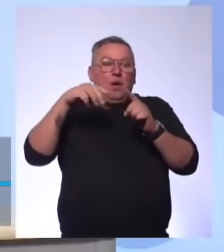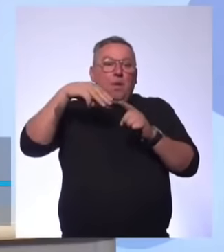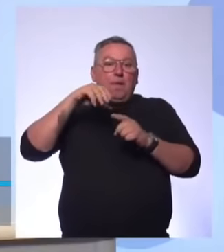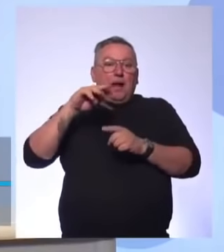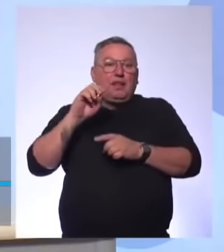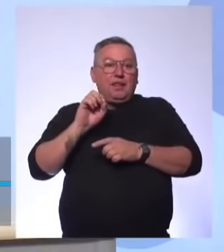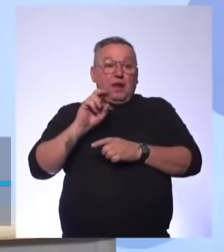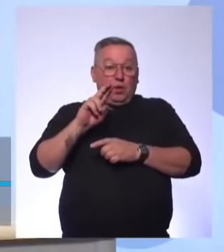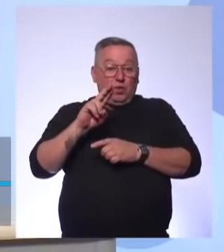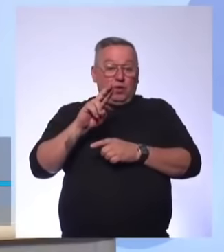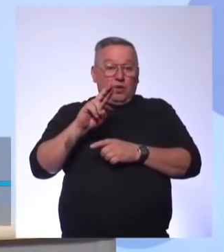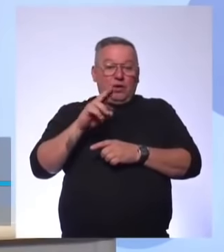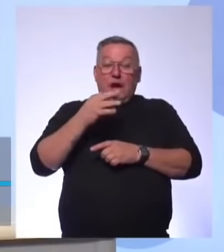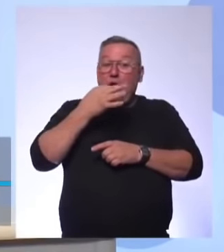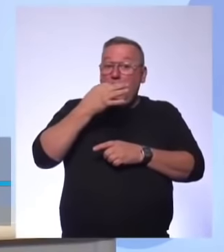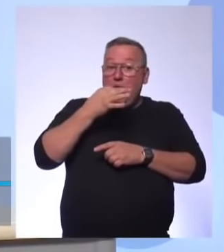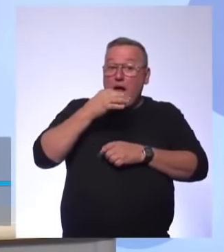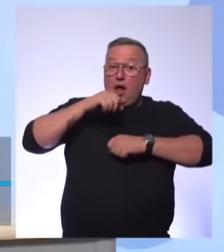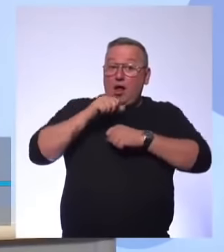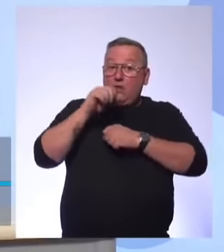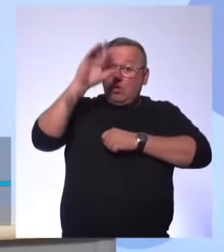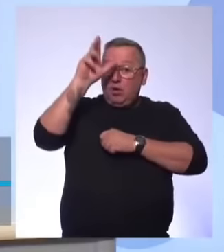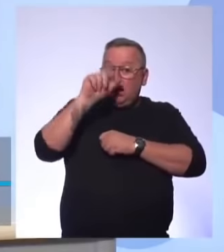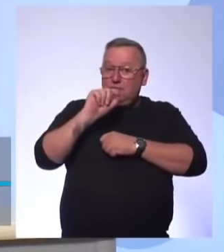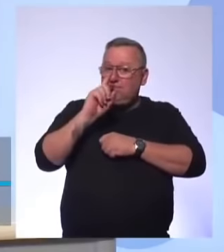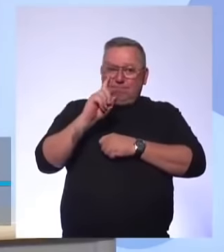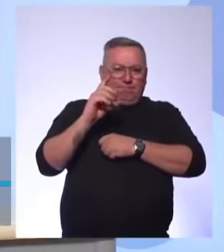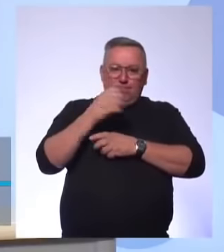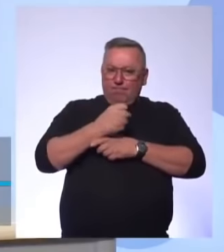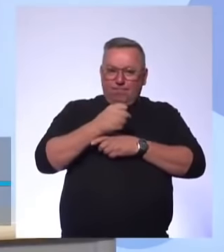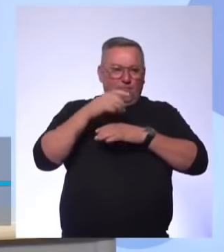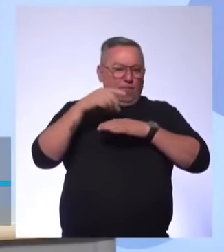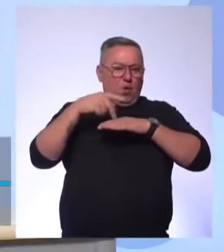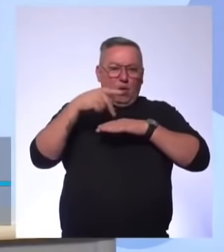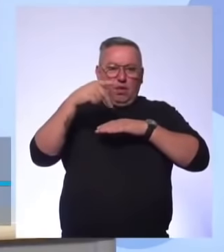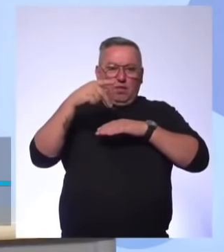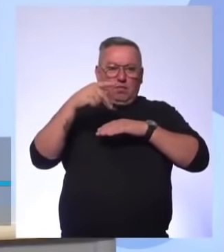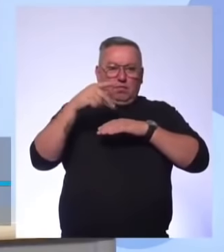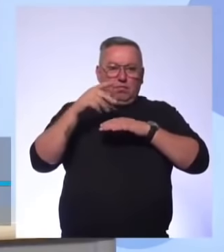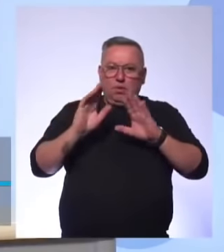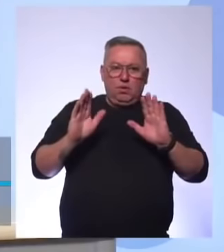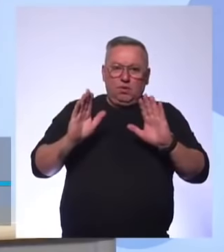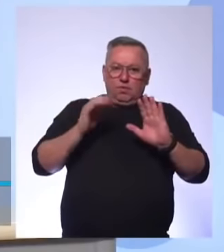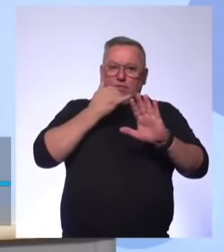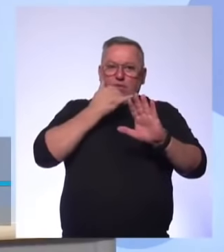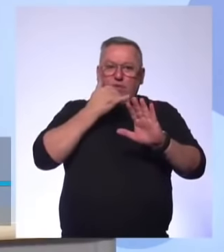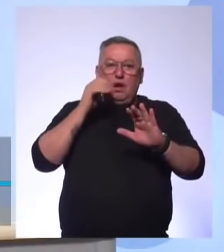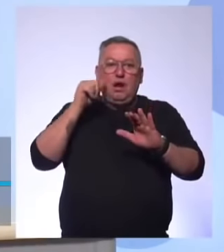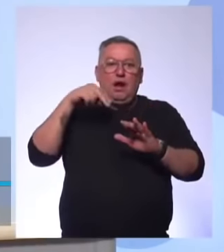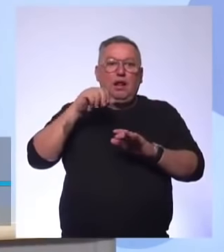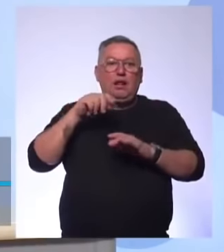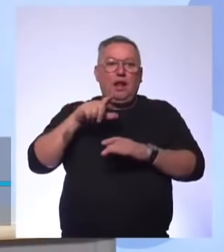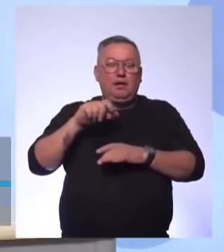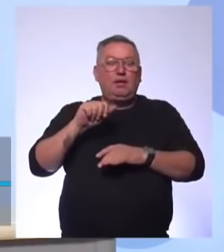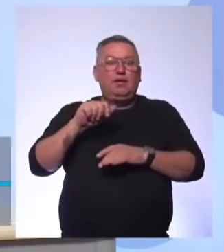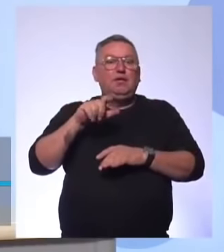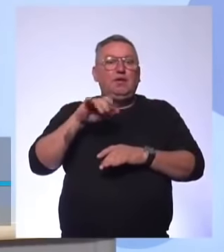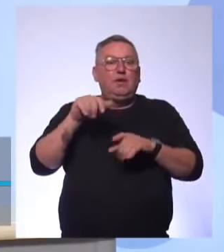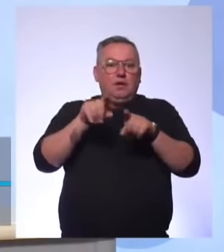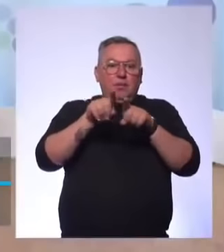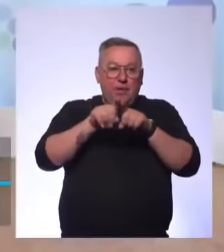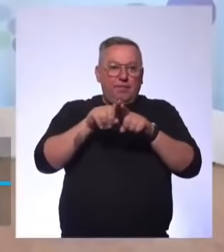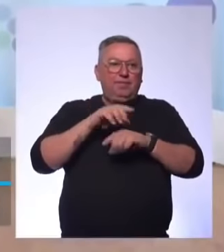aparece aqui. Acho que a galinha não pegou o anel. Não, não é o Matheus, desculpa, foi a Ana Lívia. Matheus também, tudo bem.